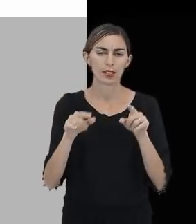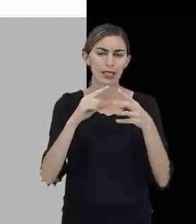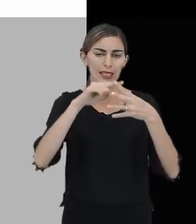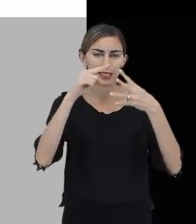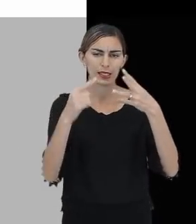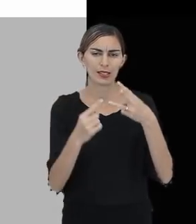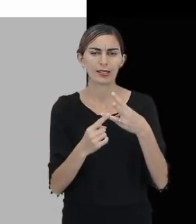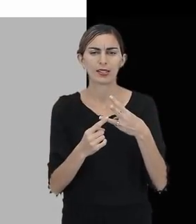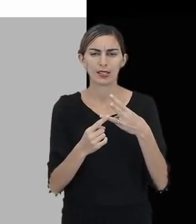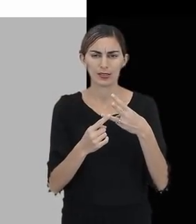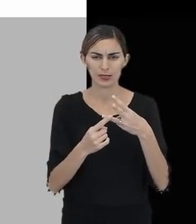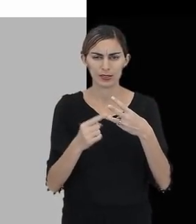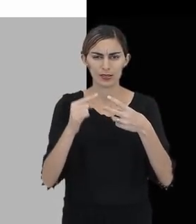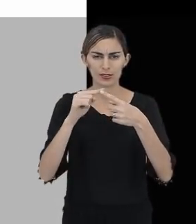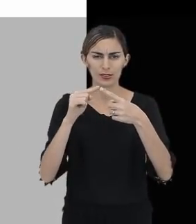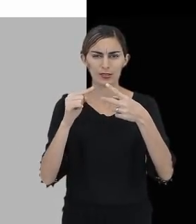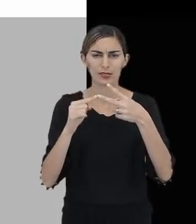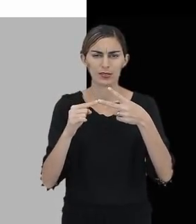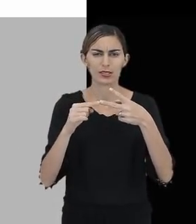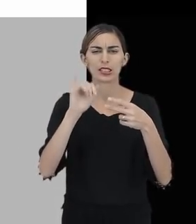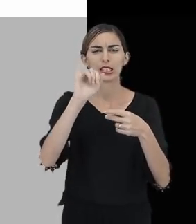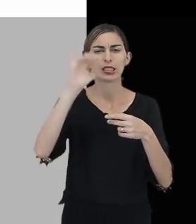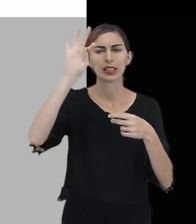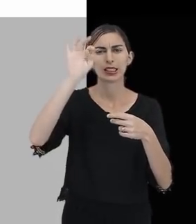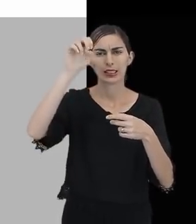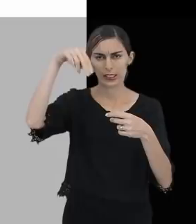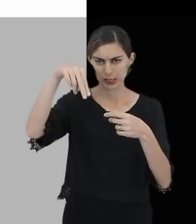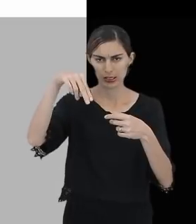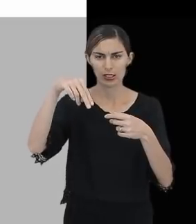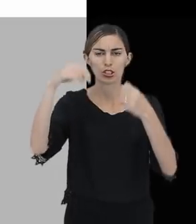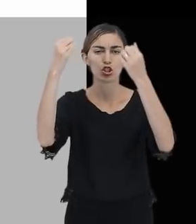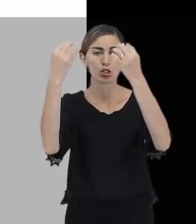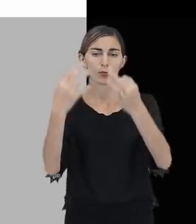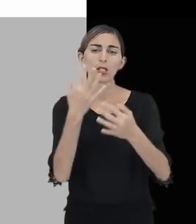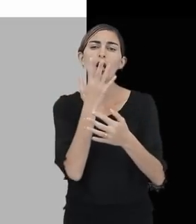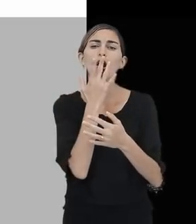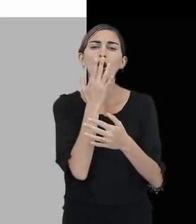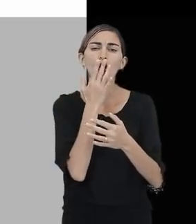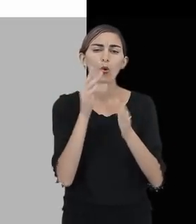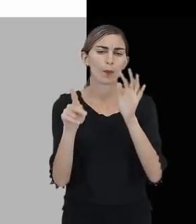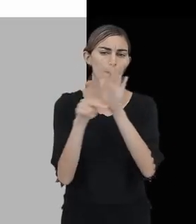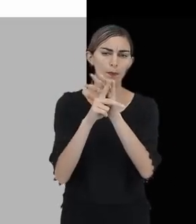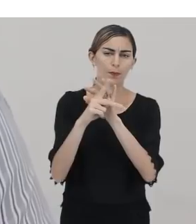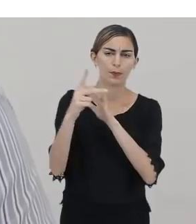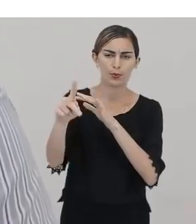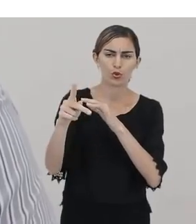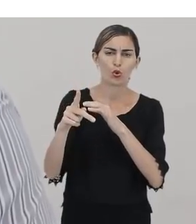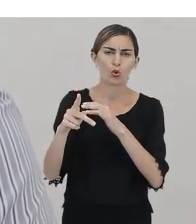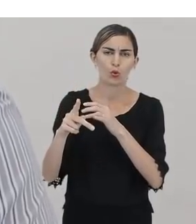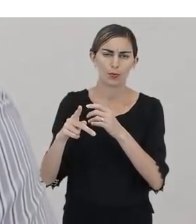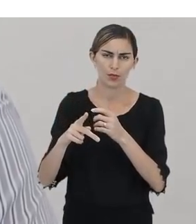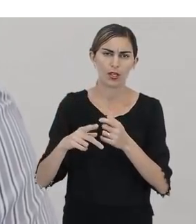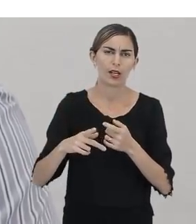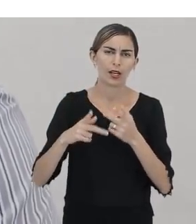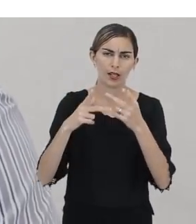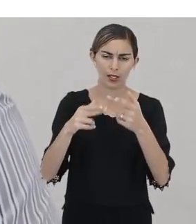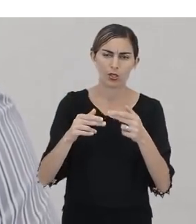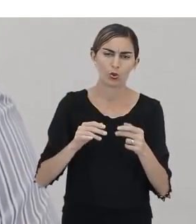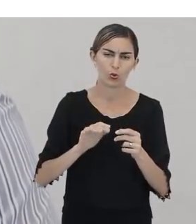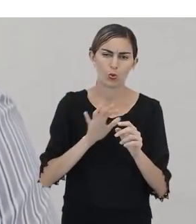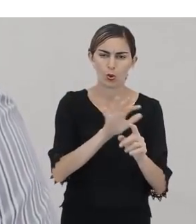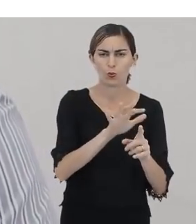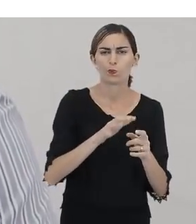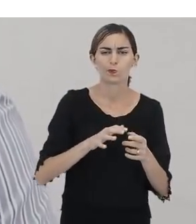3 itens aqui. Então esse primeiro item aqui é definir a cor para o estado de pressionado, certo? Então quando